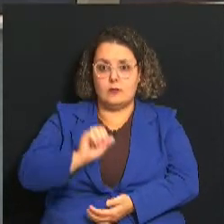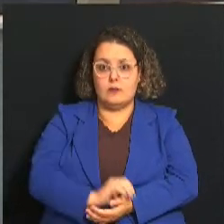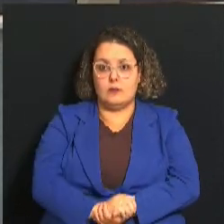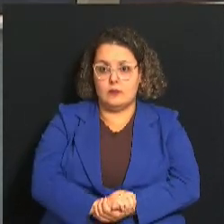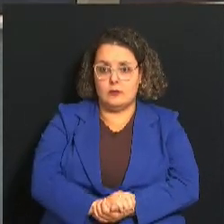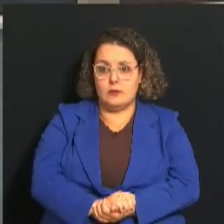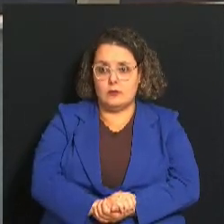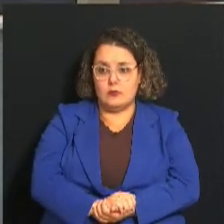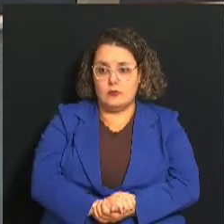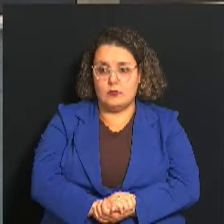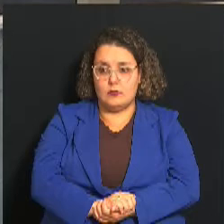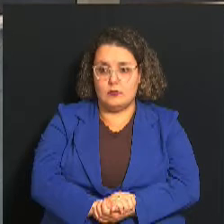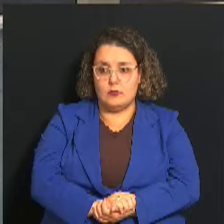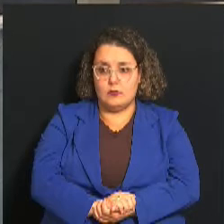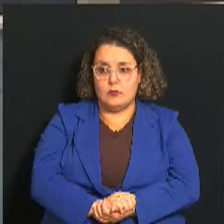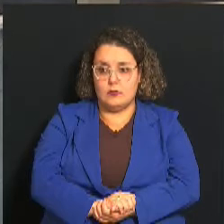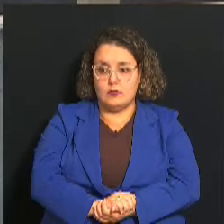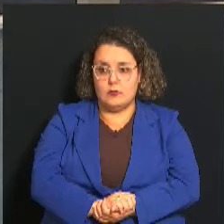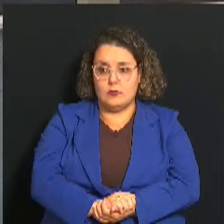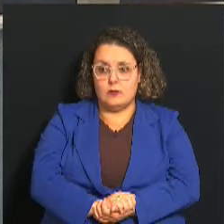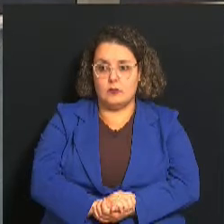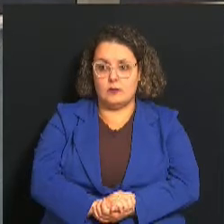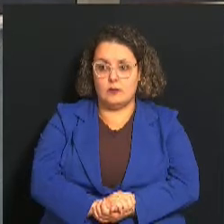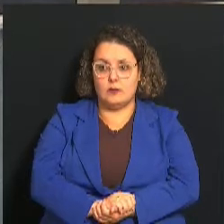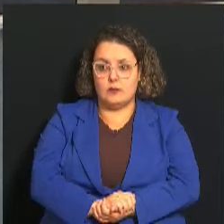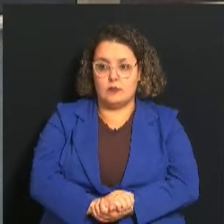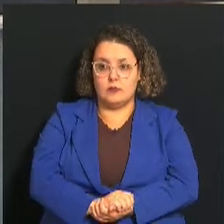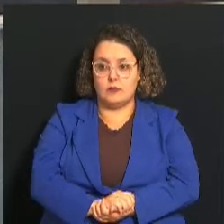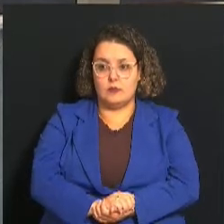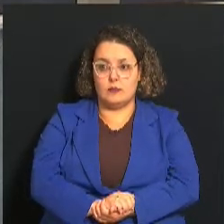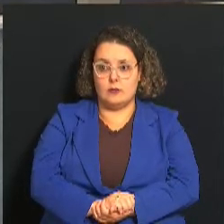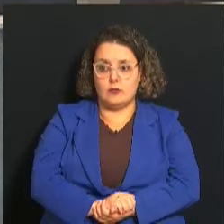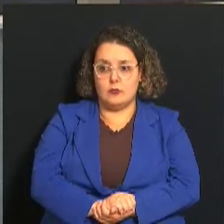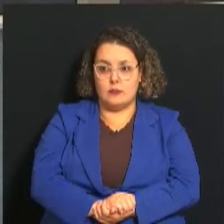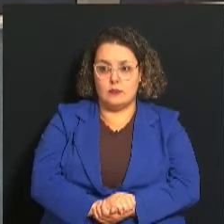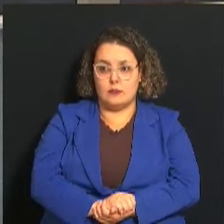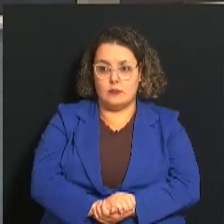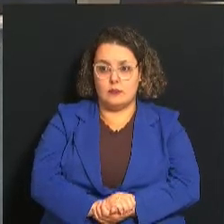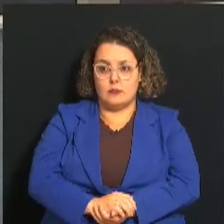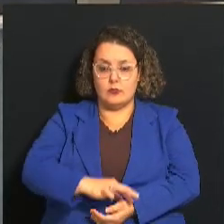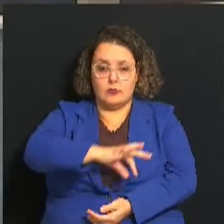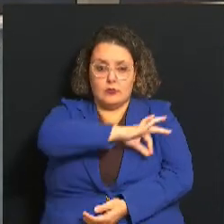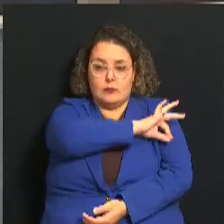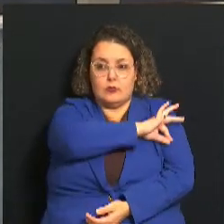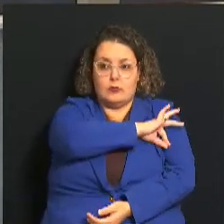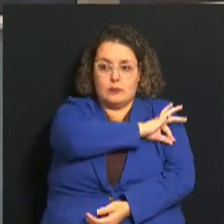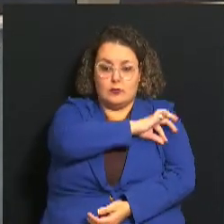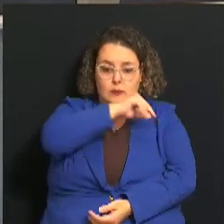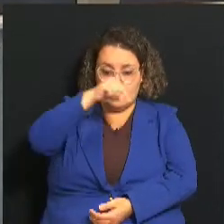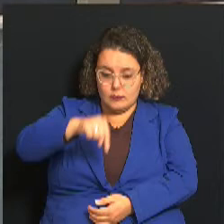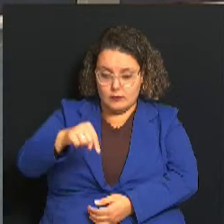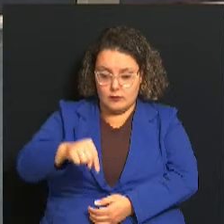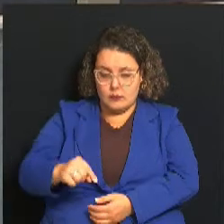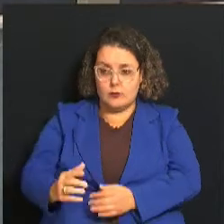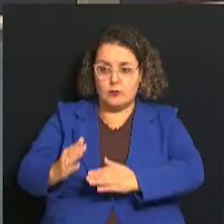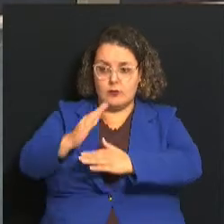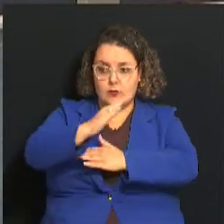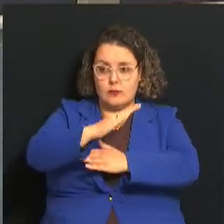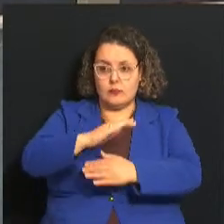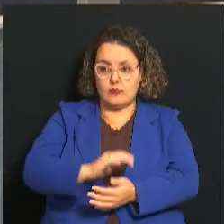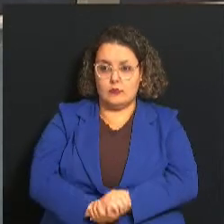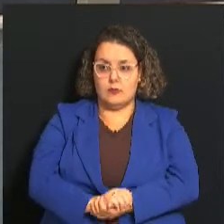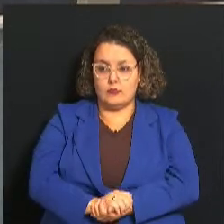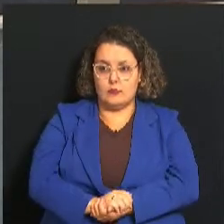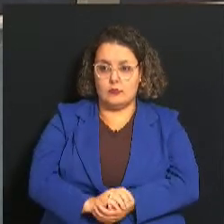ter ter saído da prefeitura e estar agora na Câmara para ser aprovado a